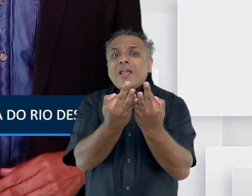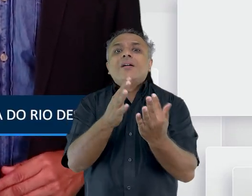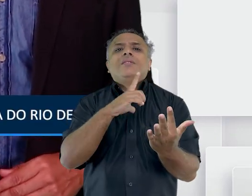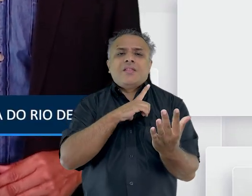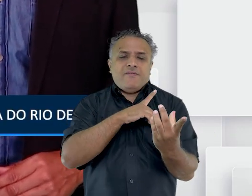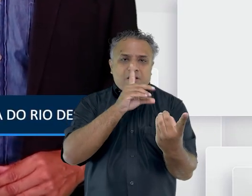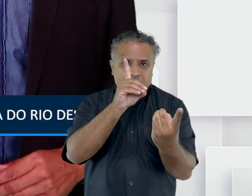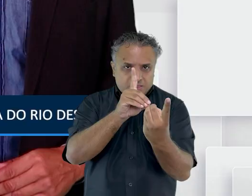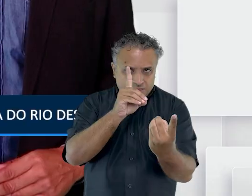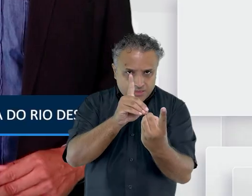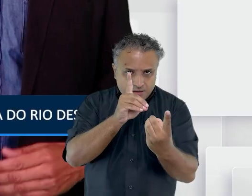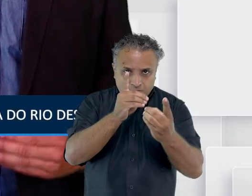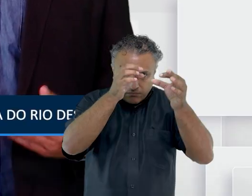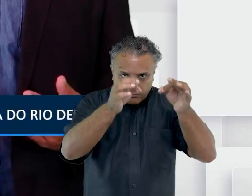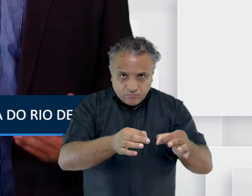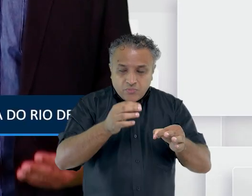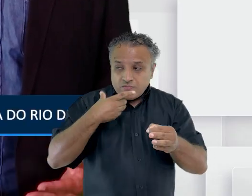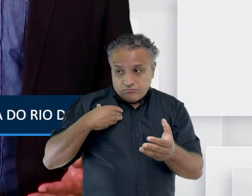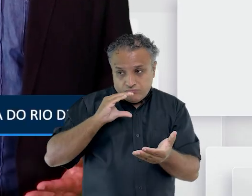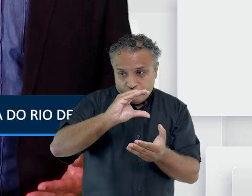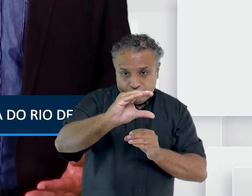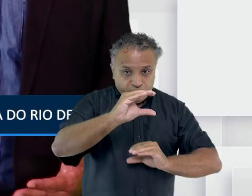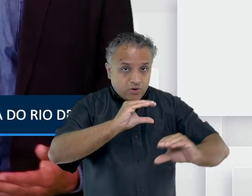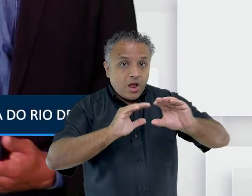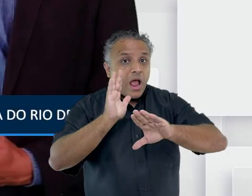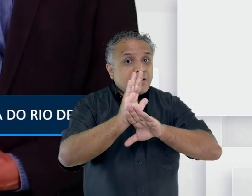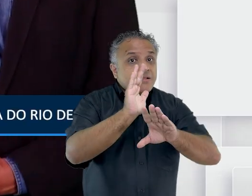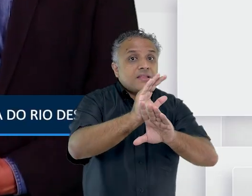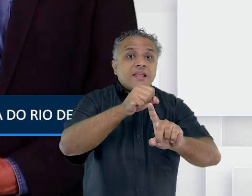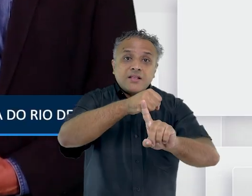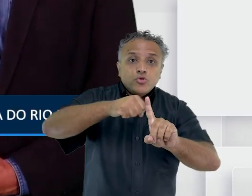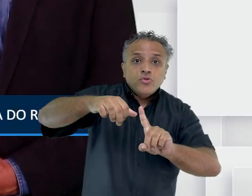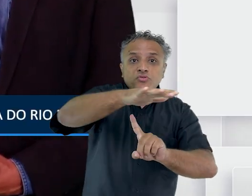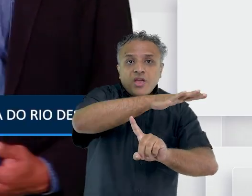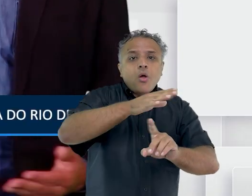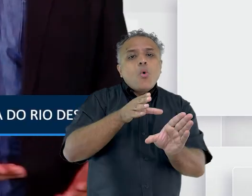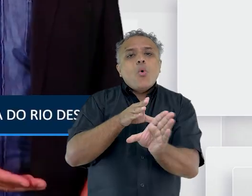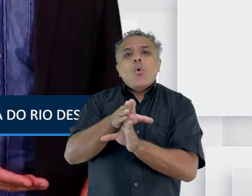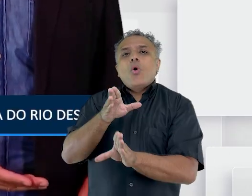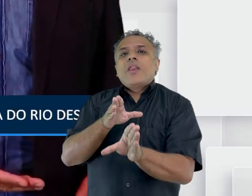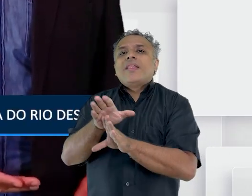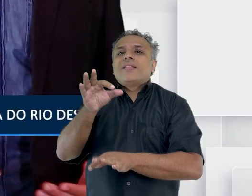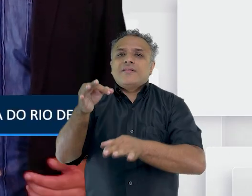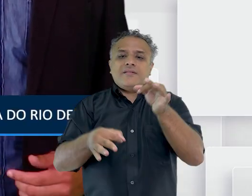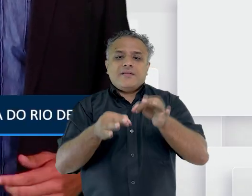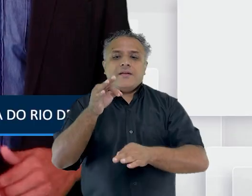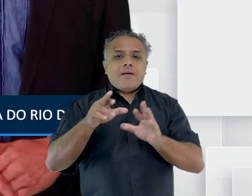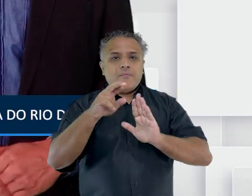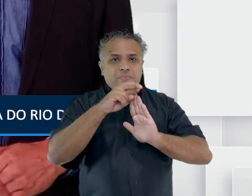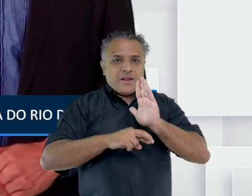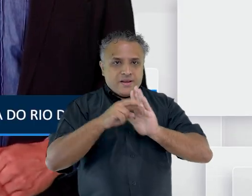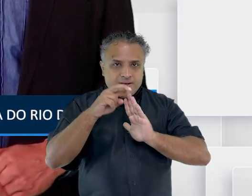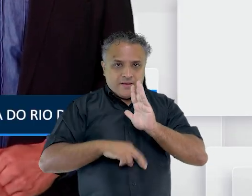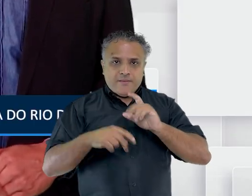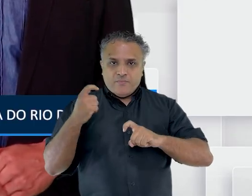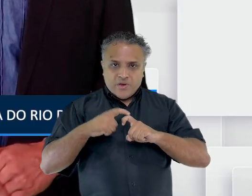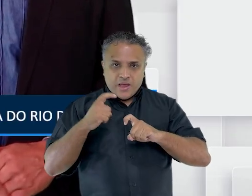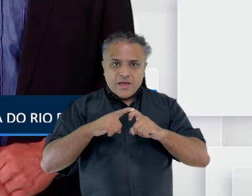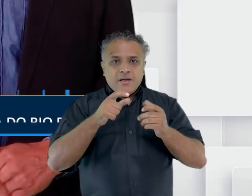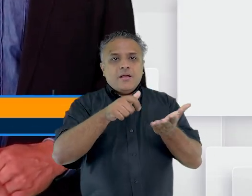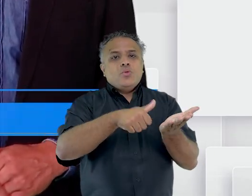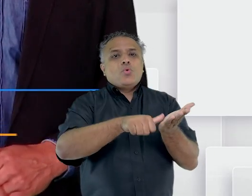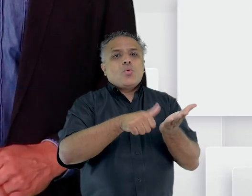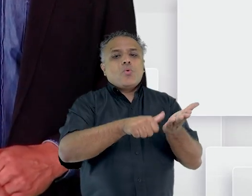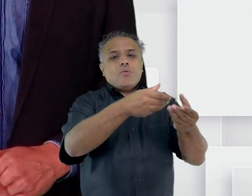como regularização fundiária, assistência social, orientação jurídica, perícias médicas, emissão de documentos